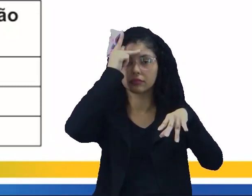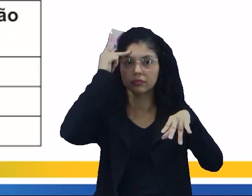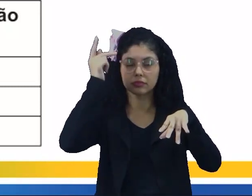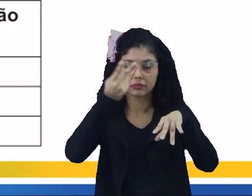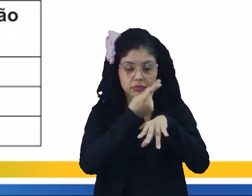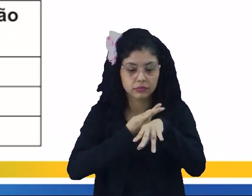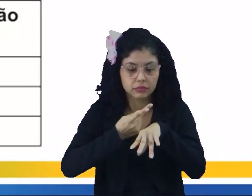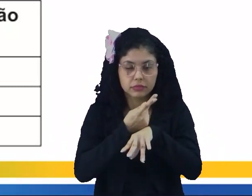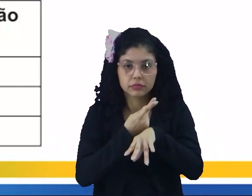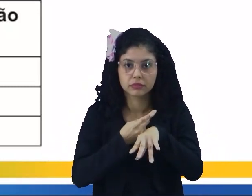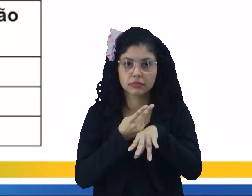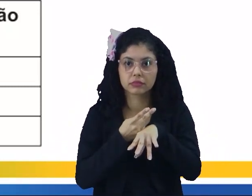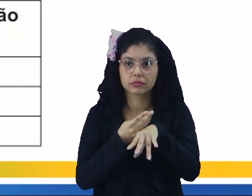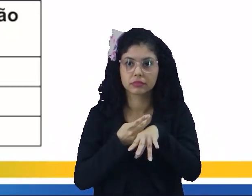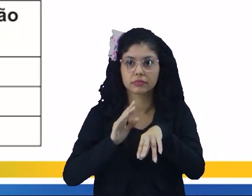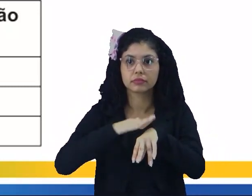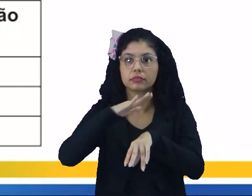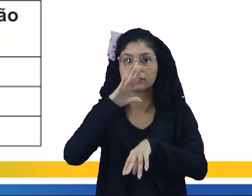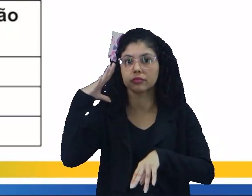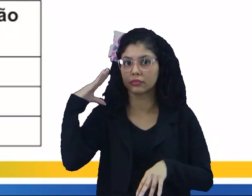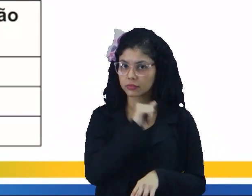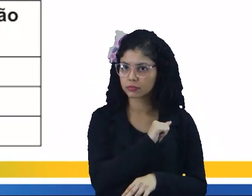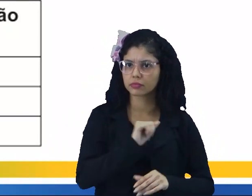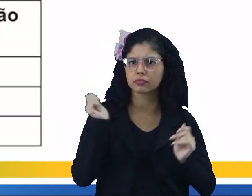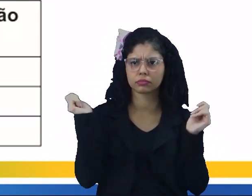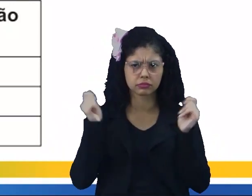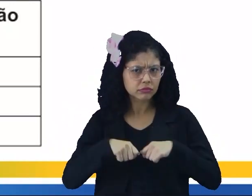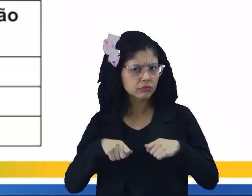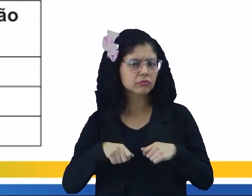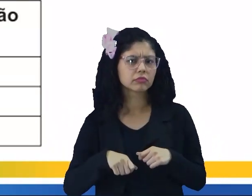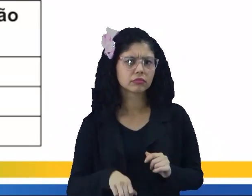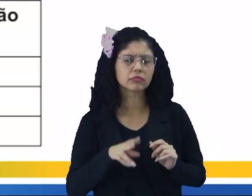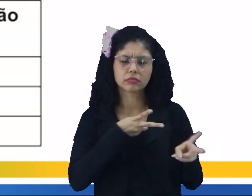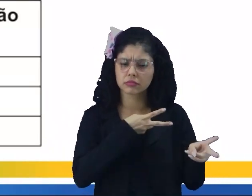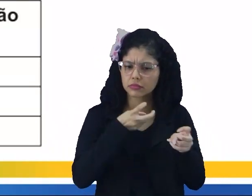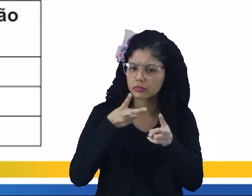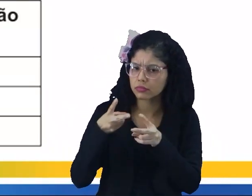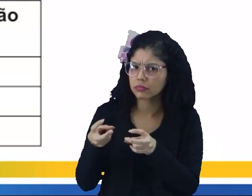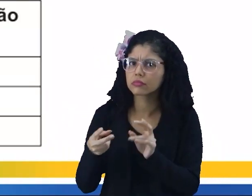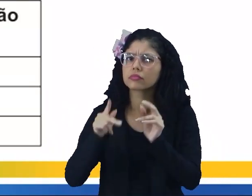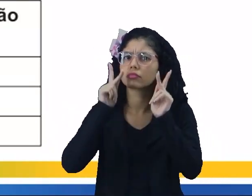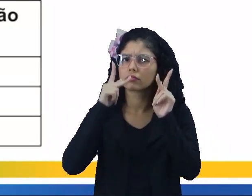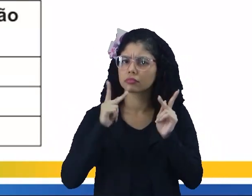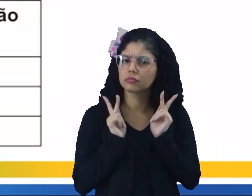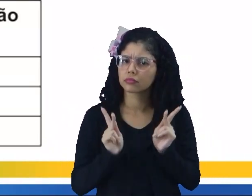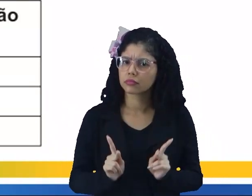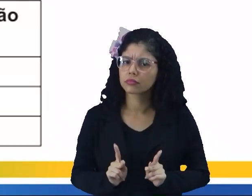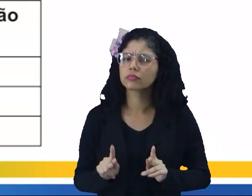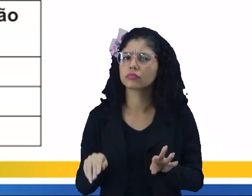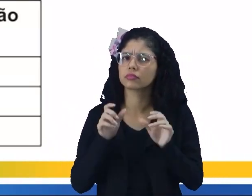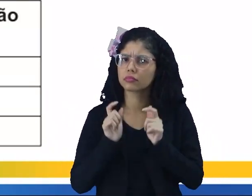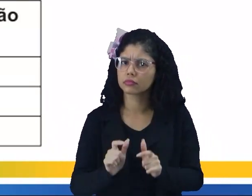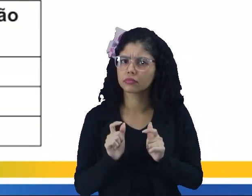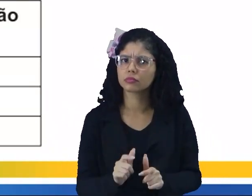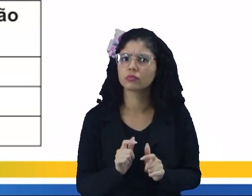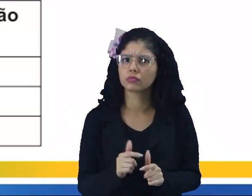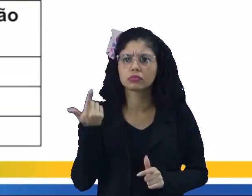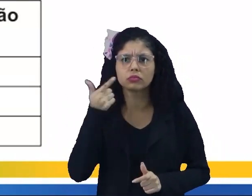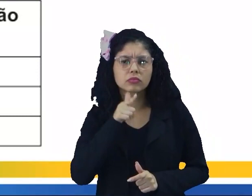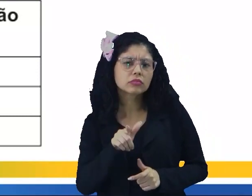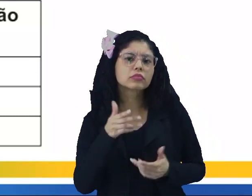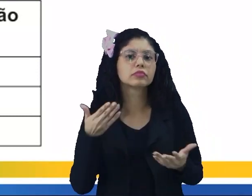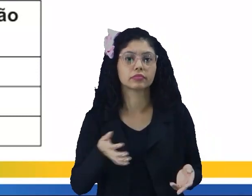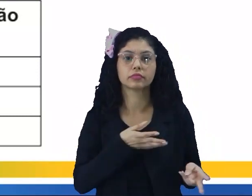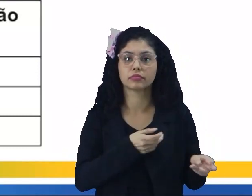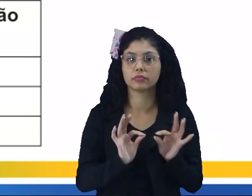deve procurar segurá-la o mais rapidamente possível e observar a posição onde conseguiu segurar a régua, isto